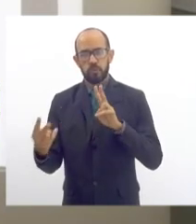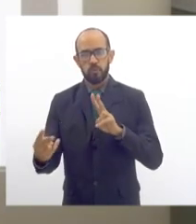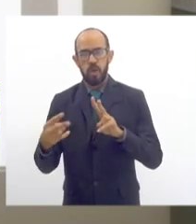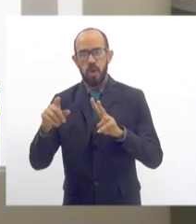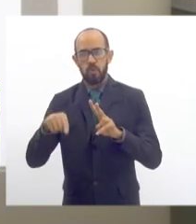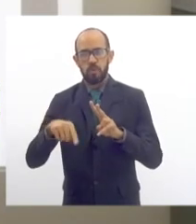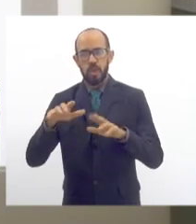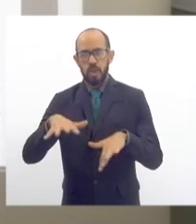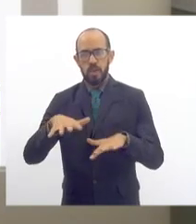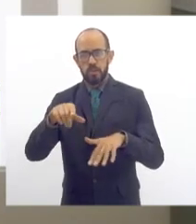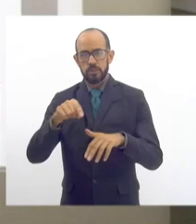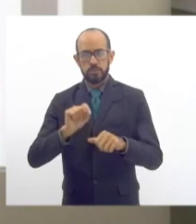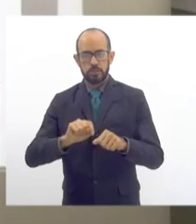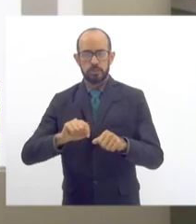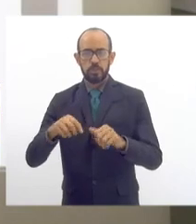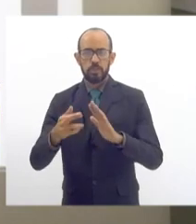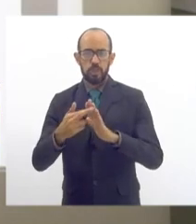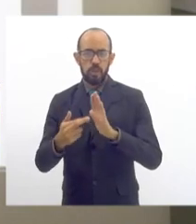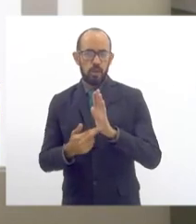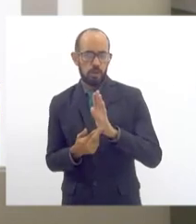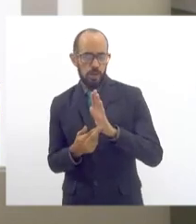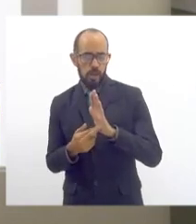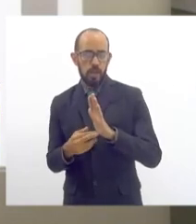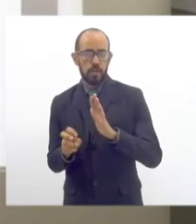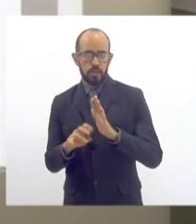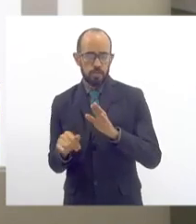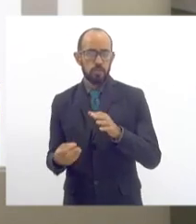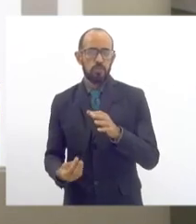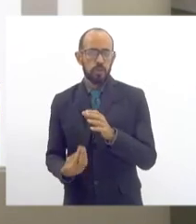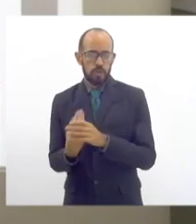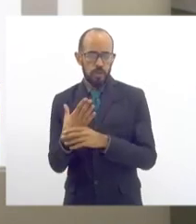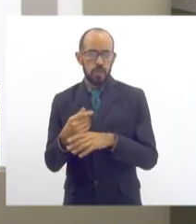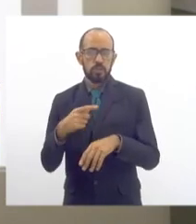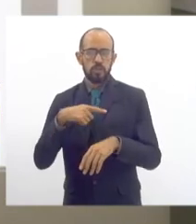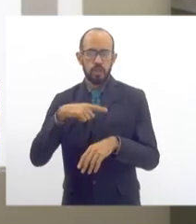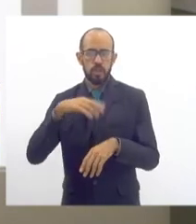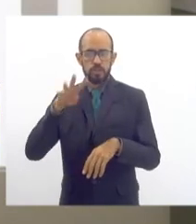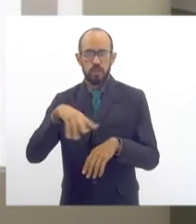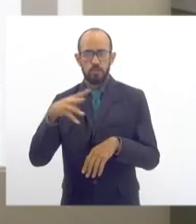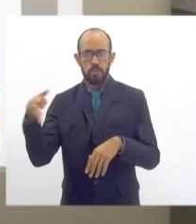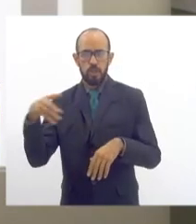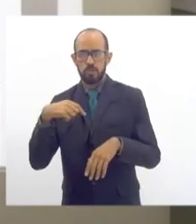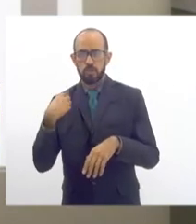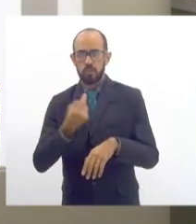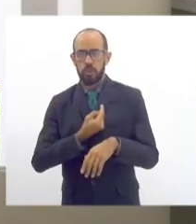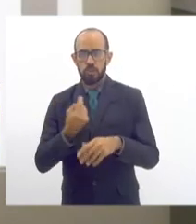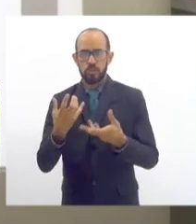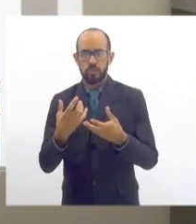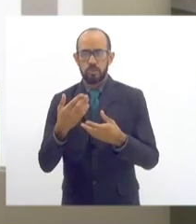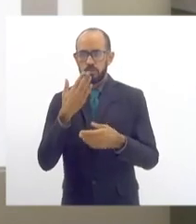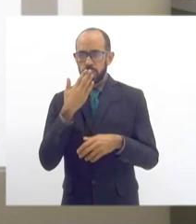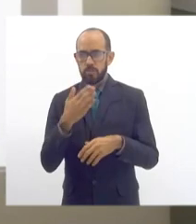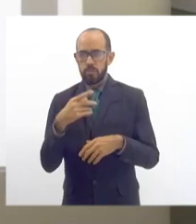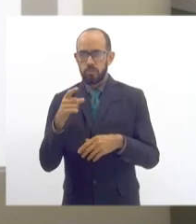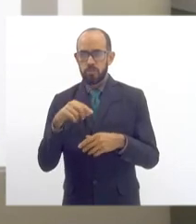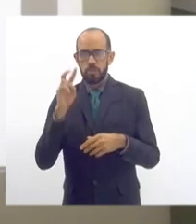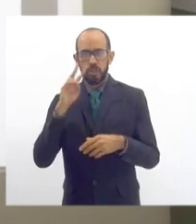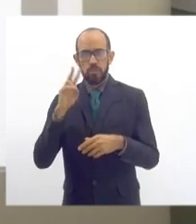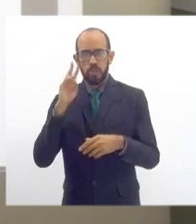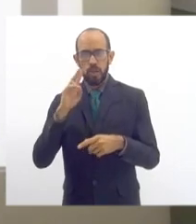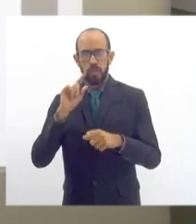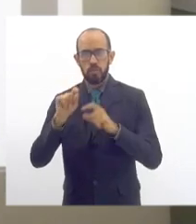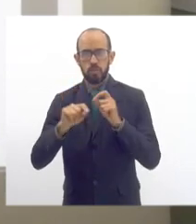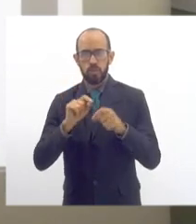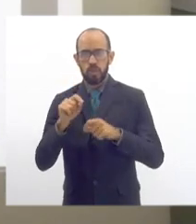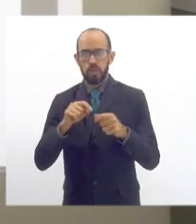ser regulamentada ainda. A gente tem as tabelas aqui que a gente está requerendo, lembrando que a gente ainda ficaria